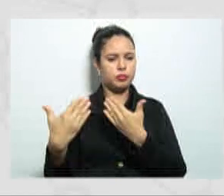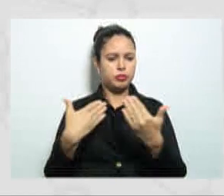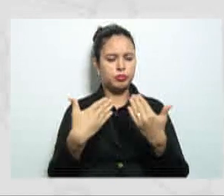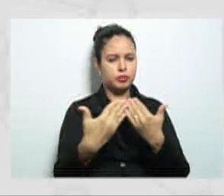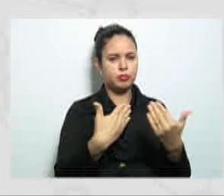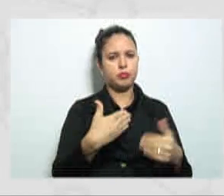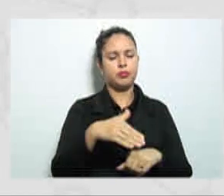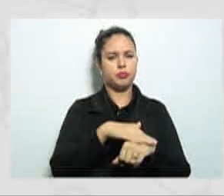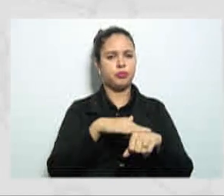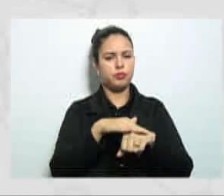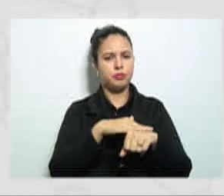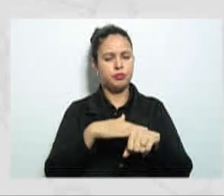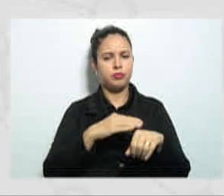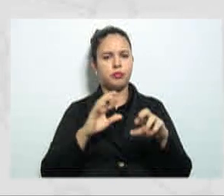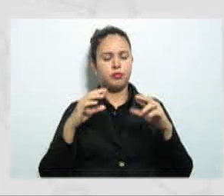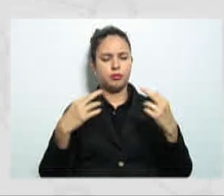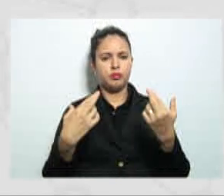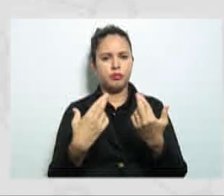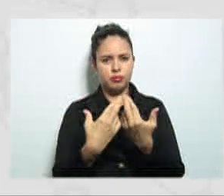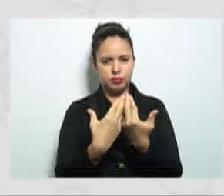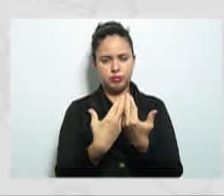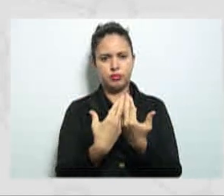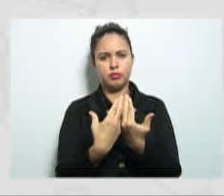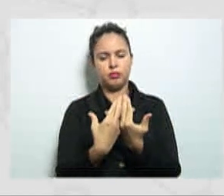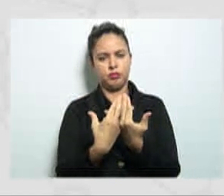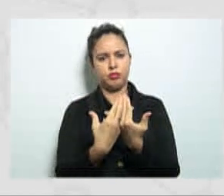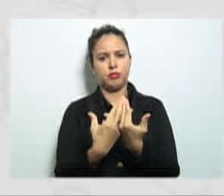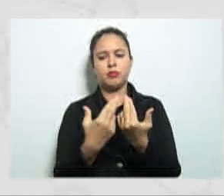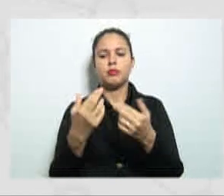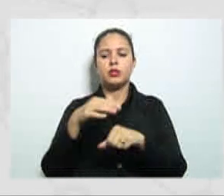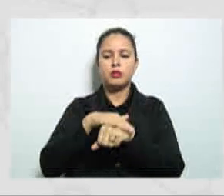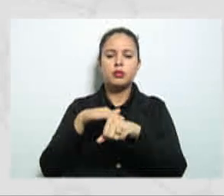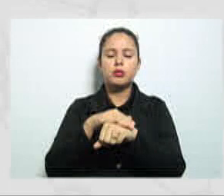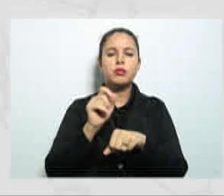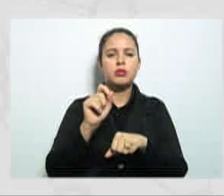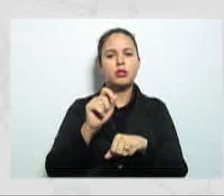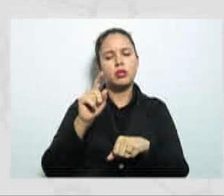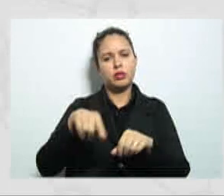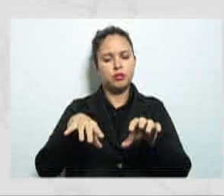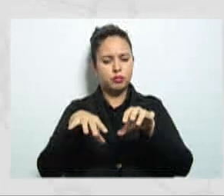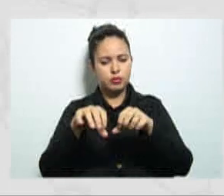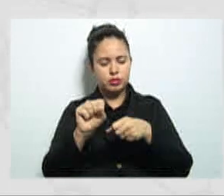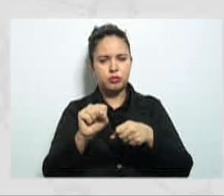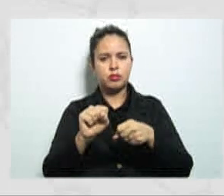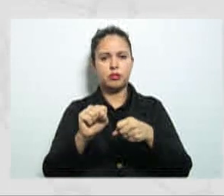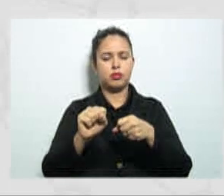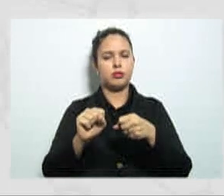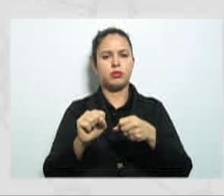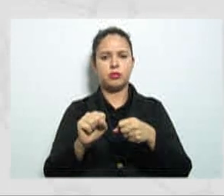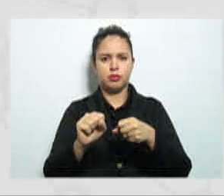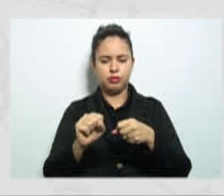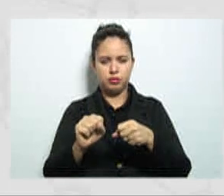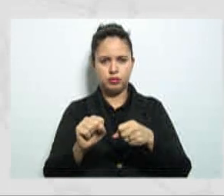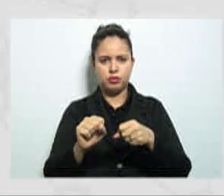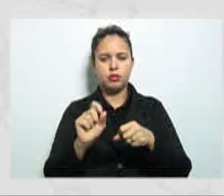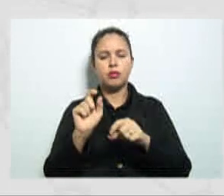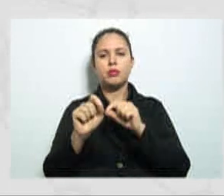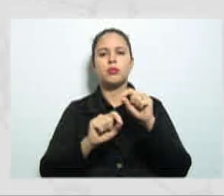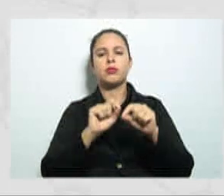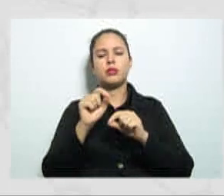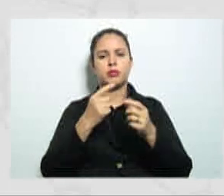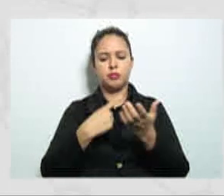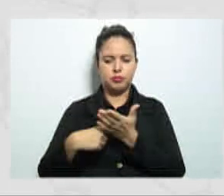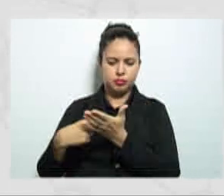Por exemplo, vamos conversar sobre a formatura, a colação de grau da turma, o que vai ser